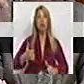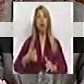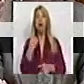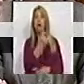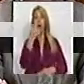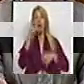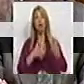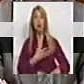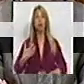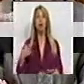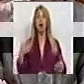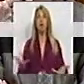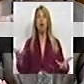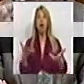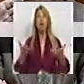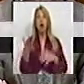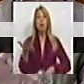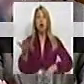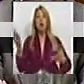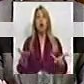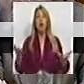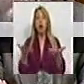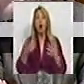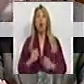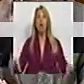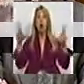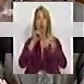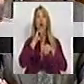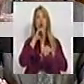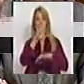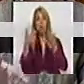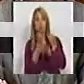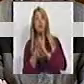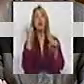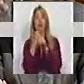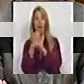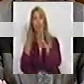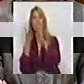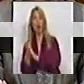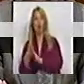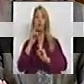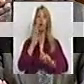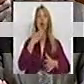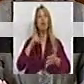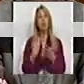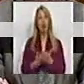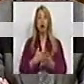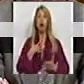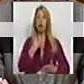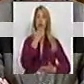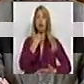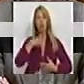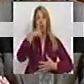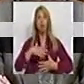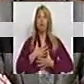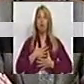nova oportunidade de trabalho, uma nova oportunidade de trabalhar, uma nova oportunidade de se realizar pessoalmente. Essa tem que ser a nossa prioridade e